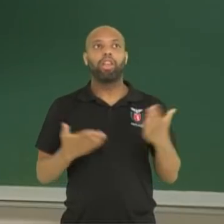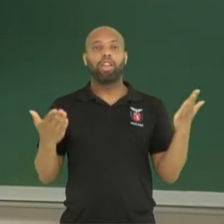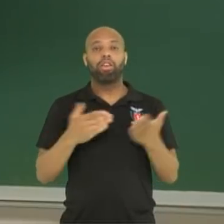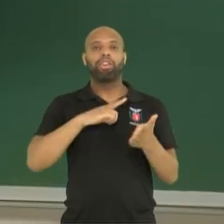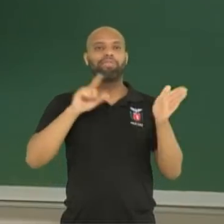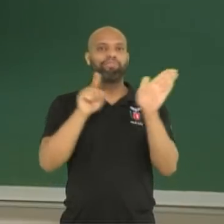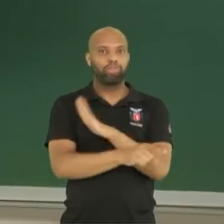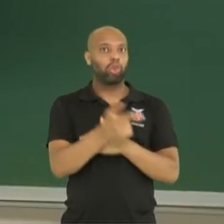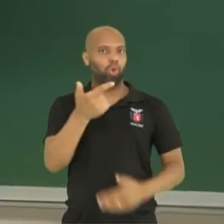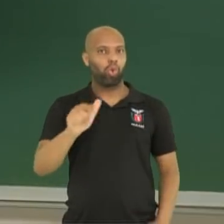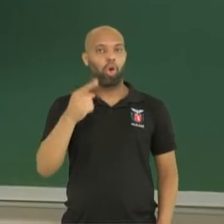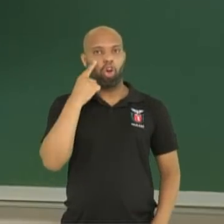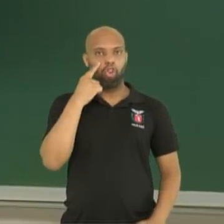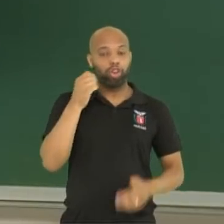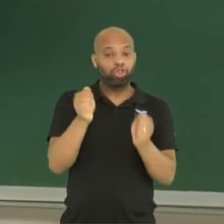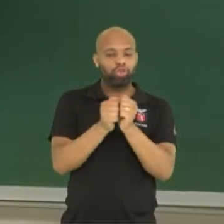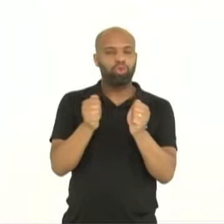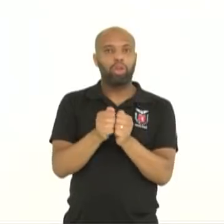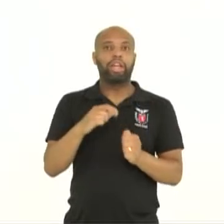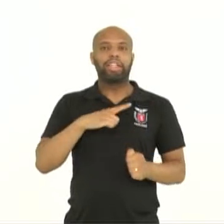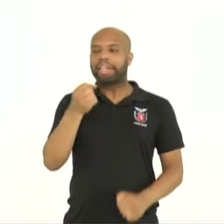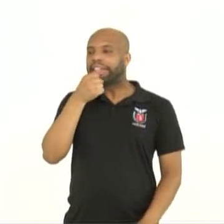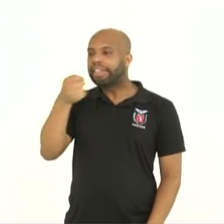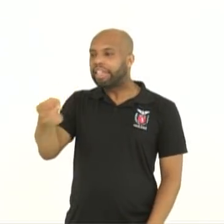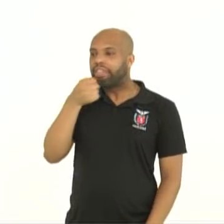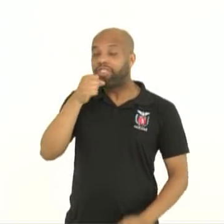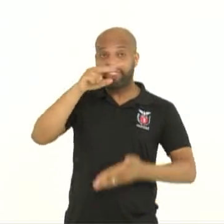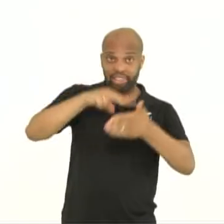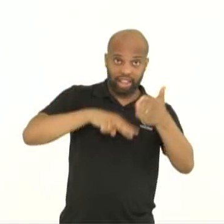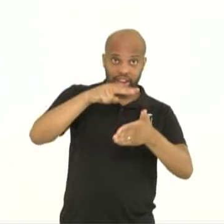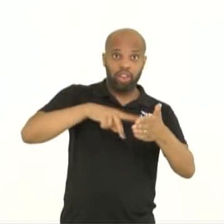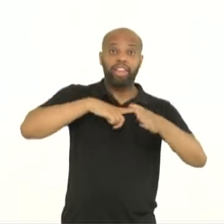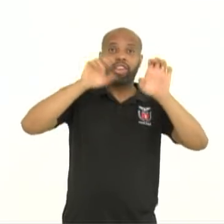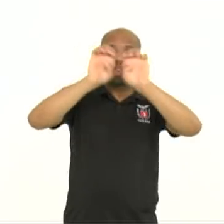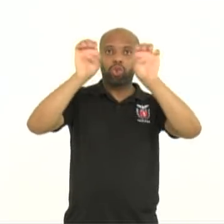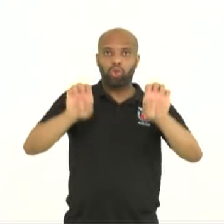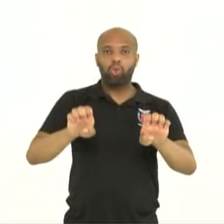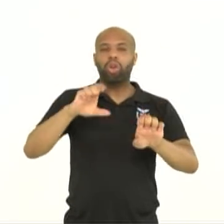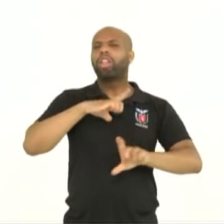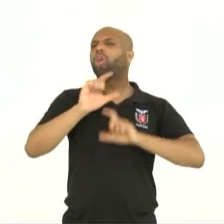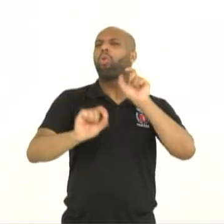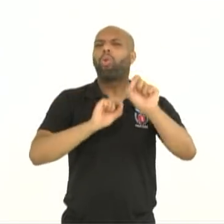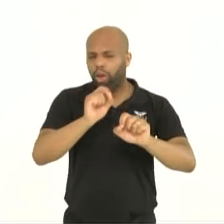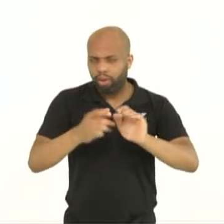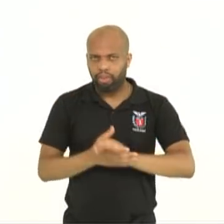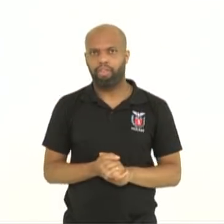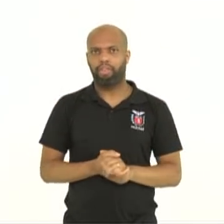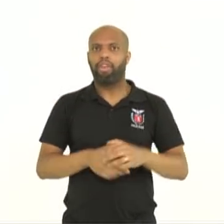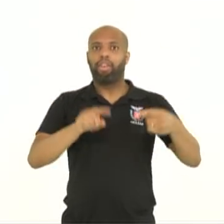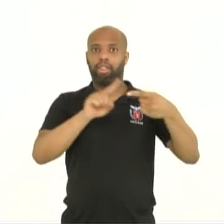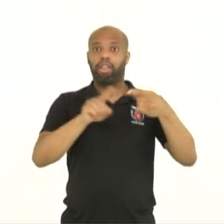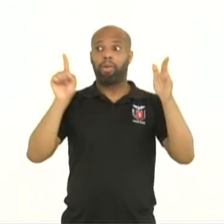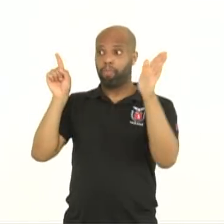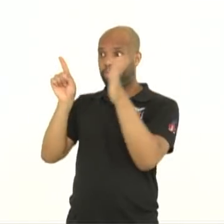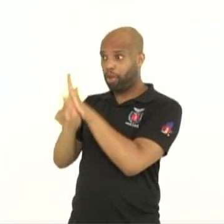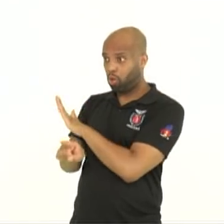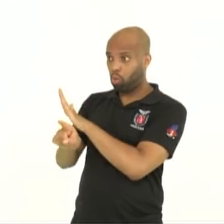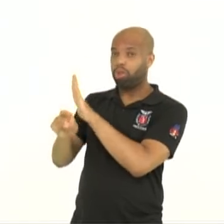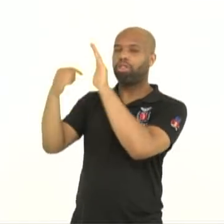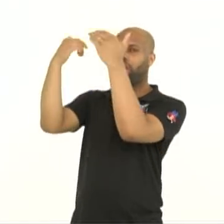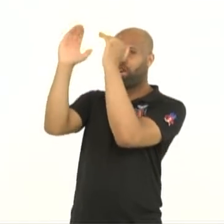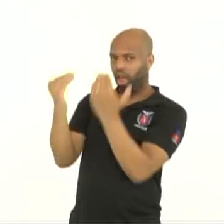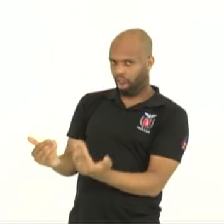Agora um quiz, observe aqui comigo. Na entrevista lida, a estrutura é formada por perguntas e